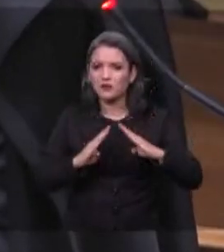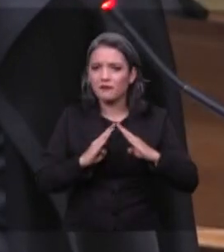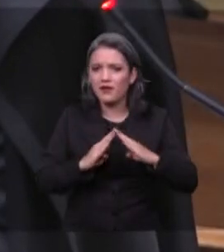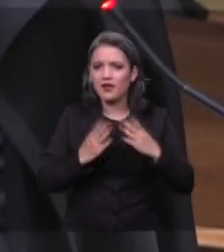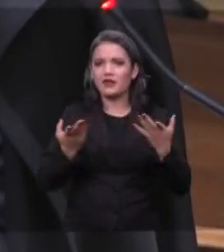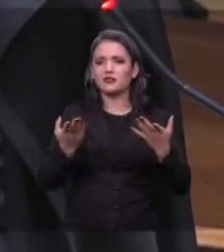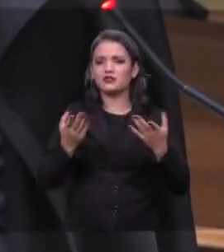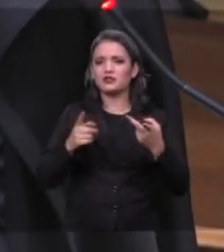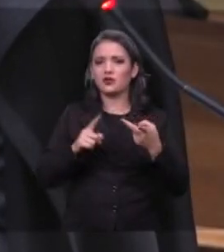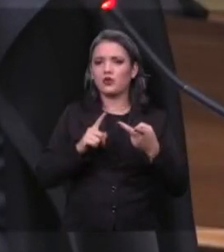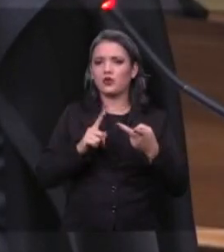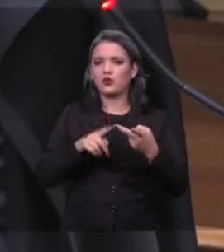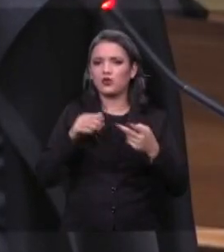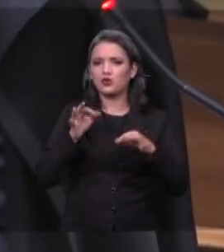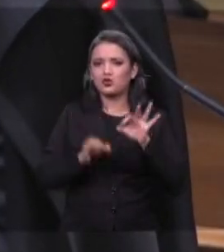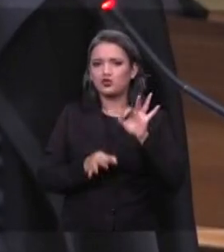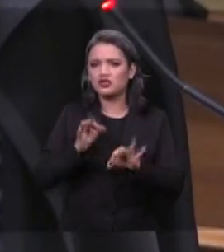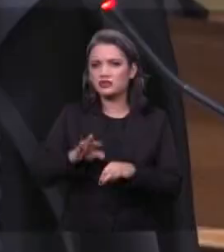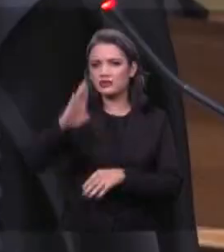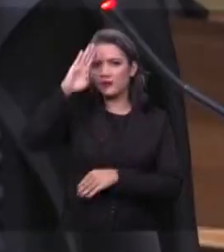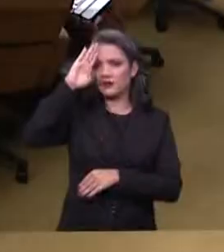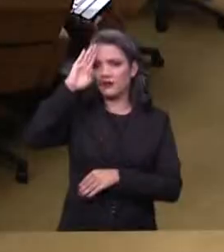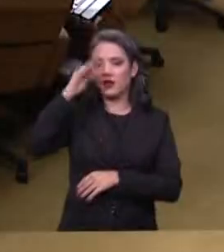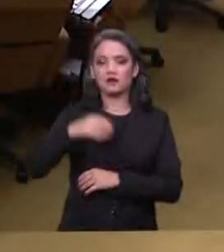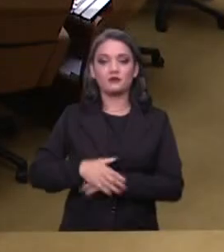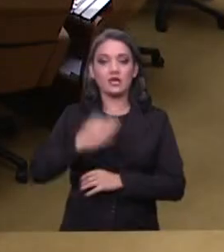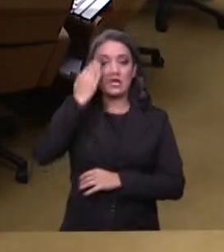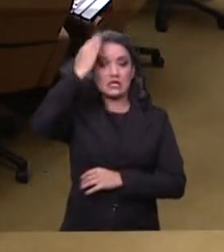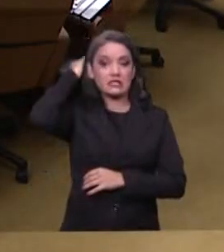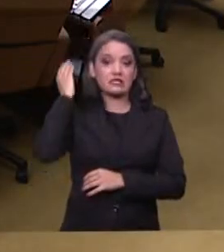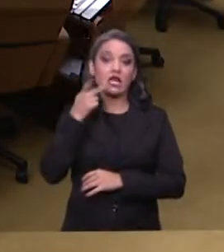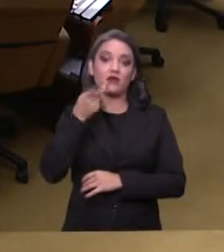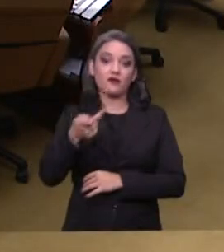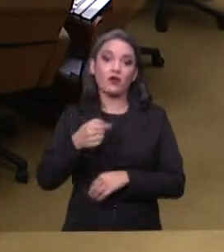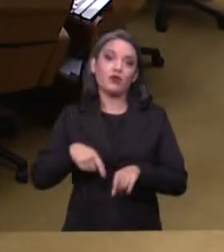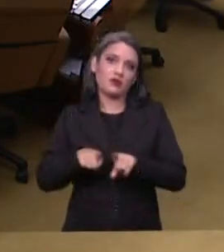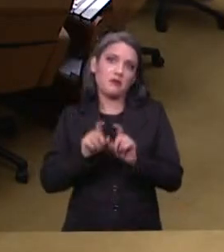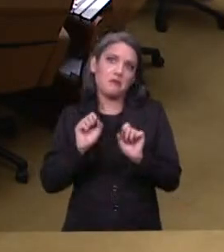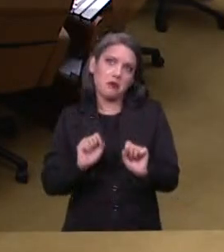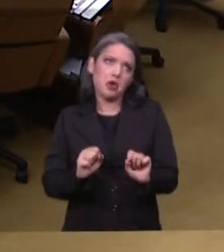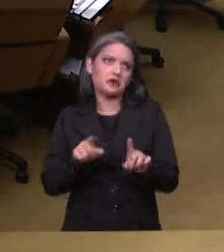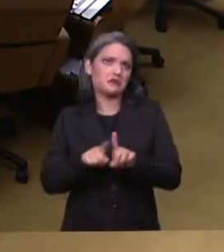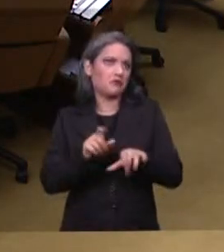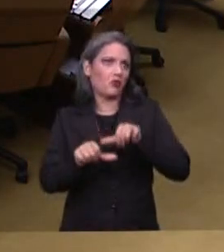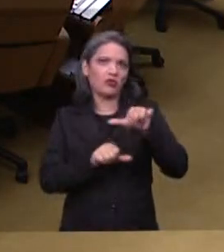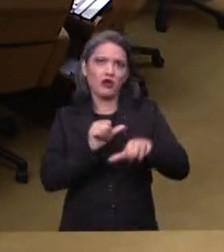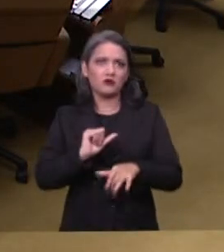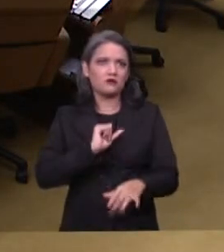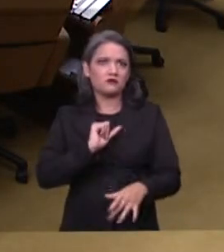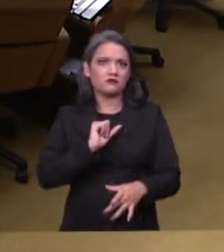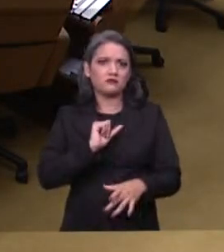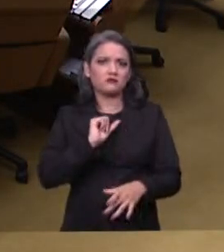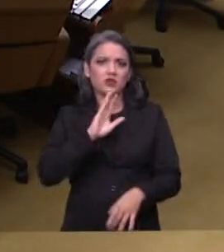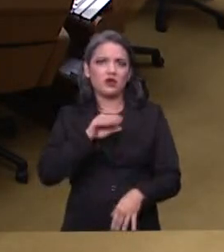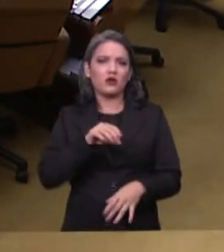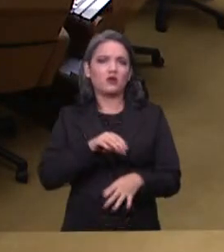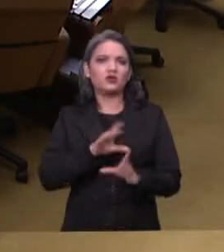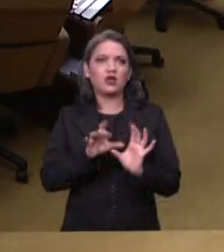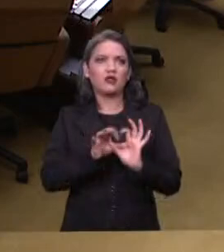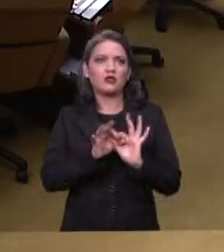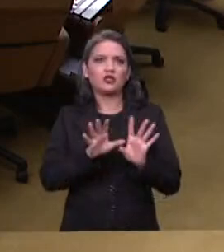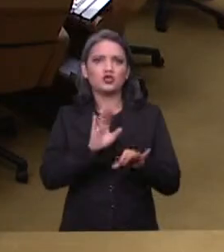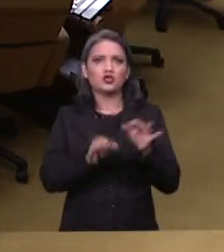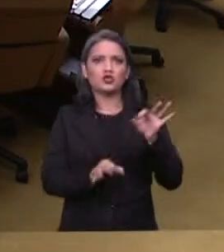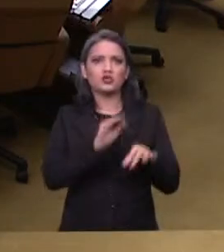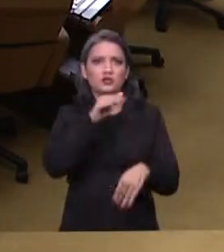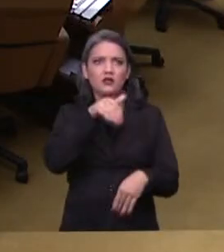justiça militar. Eu também posso rever esse ponto e deixar só a justiça eleitoral. Porque a raça do voto do ministro